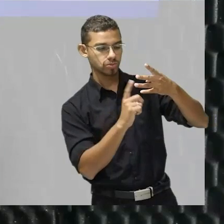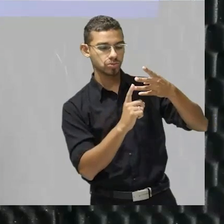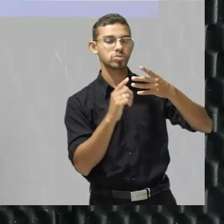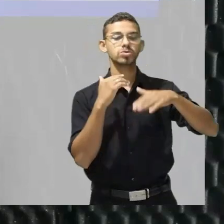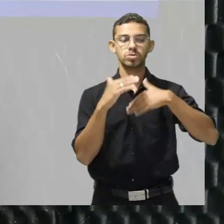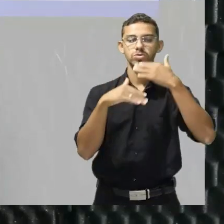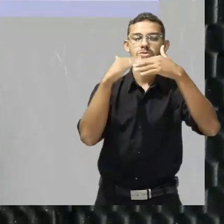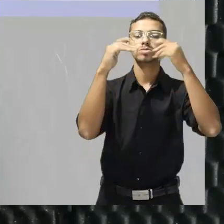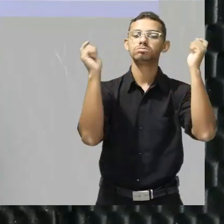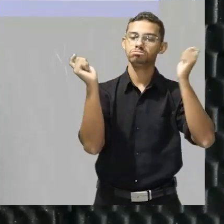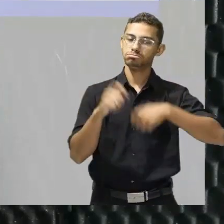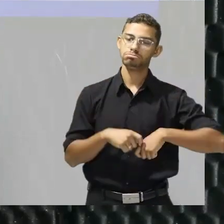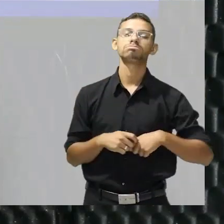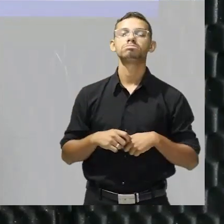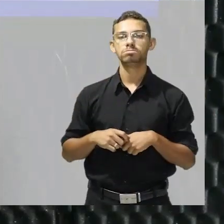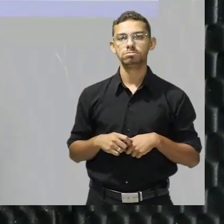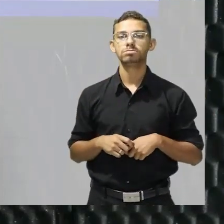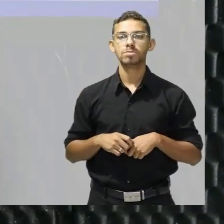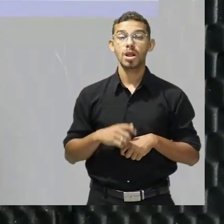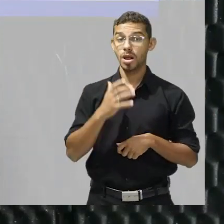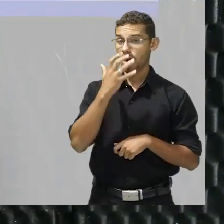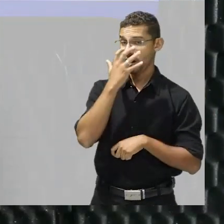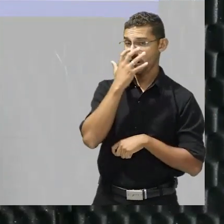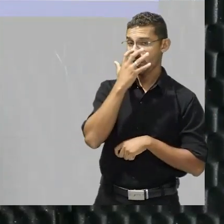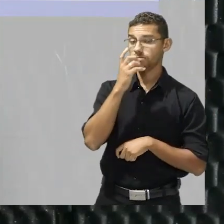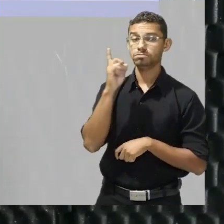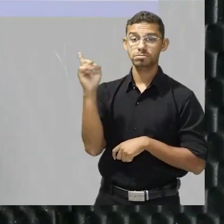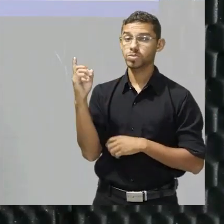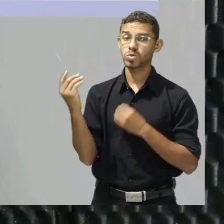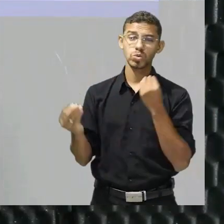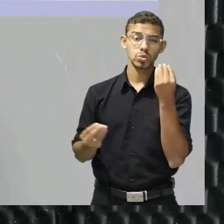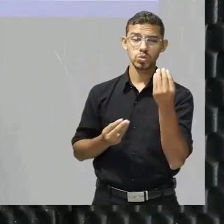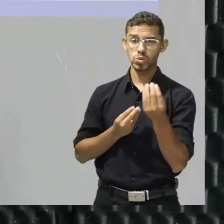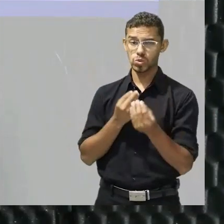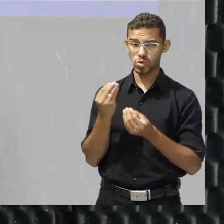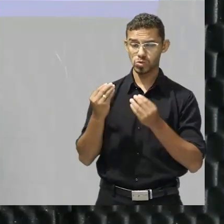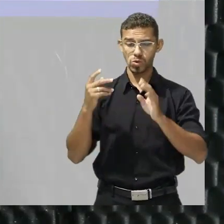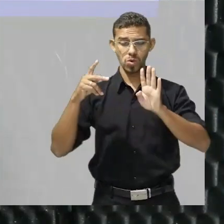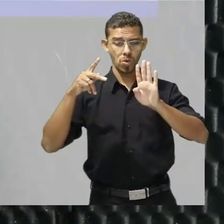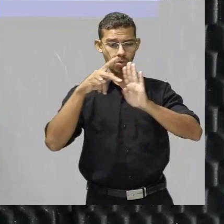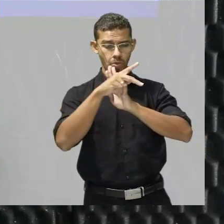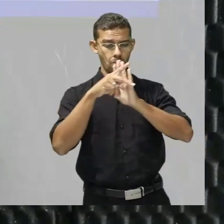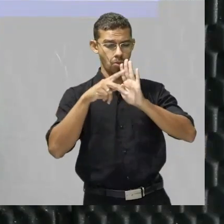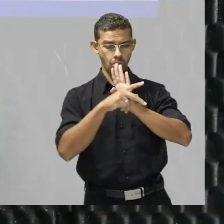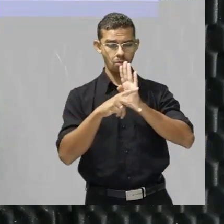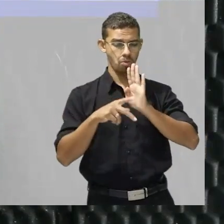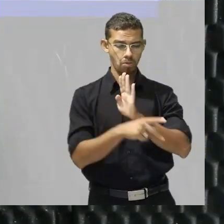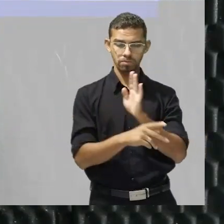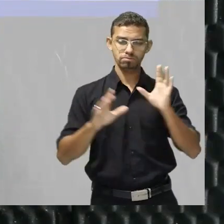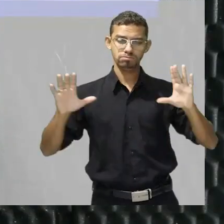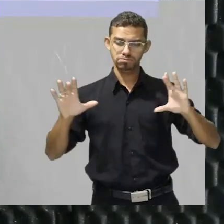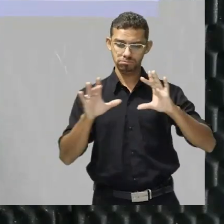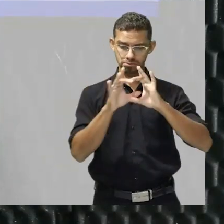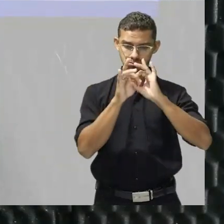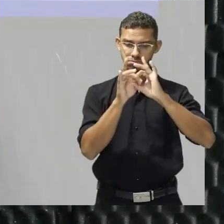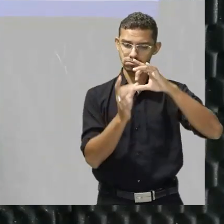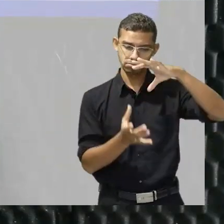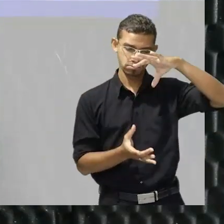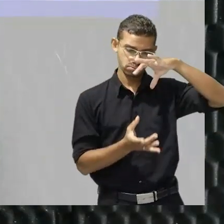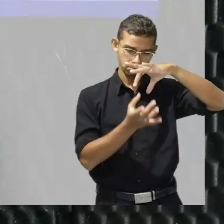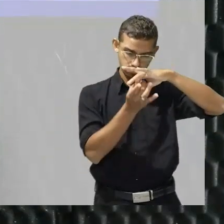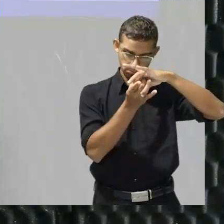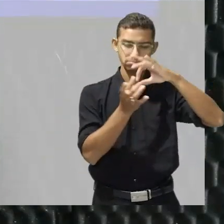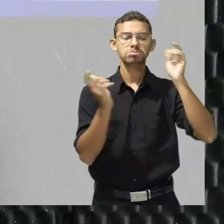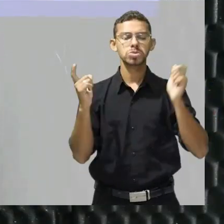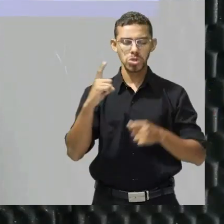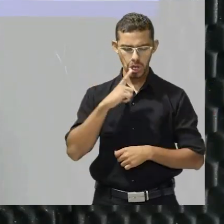desenvolvimento turma observem como um parágrafo ele tá muito interligado ao outro o que os candidatos Muito